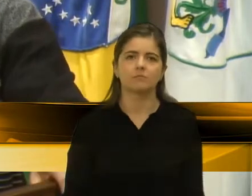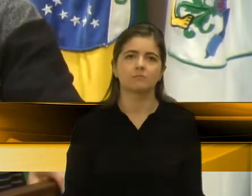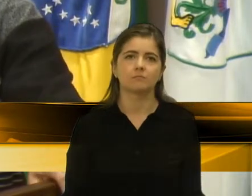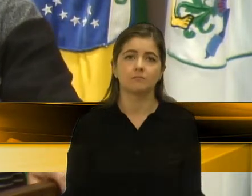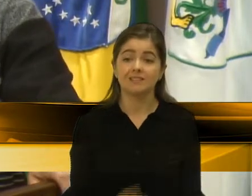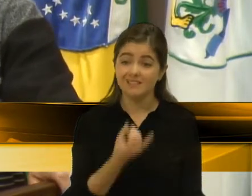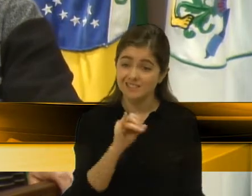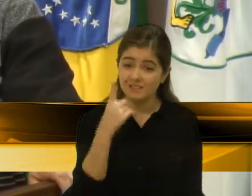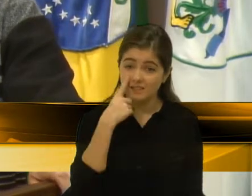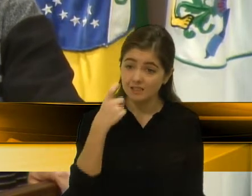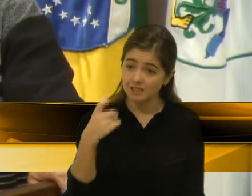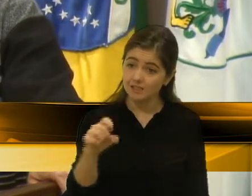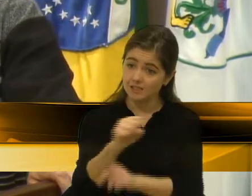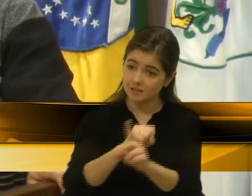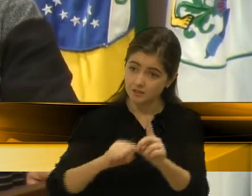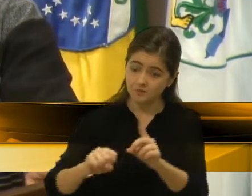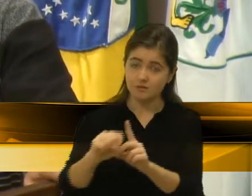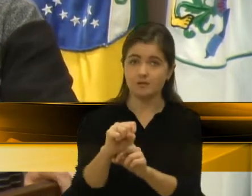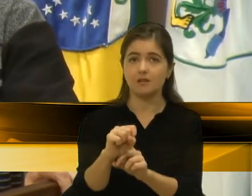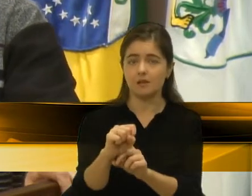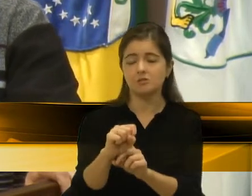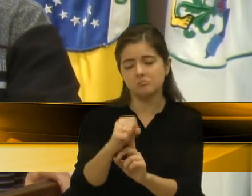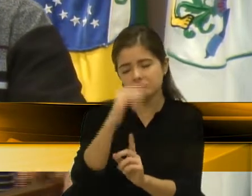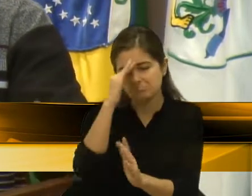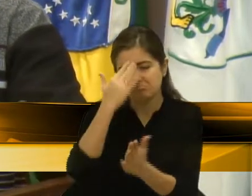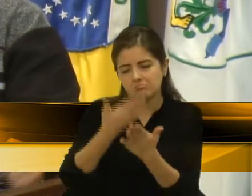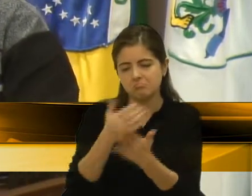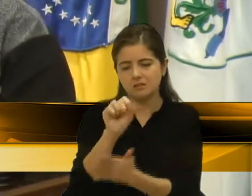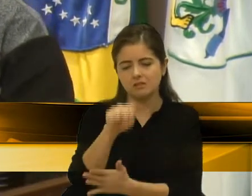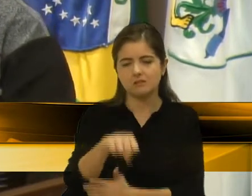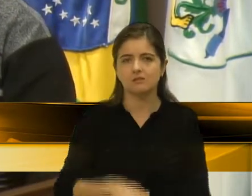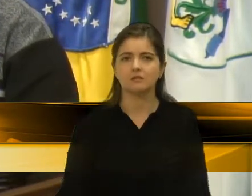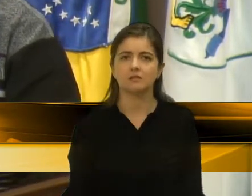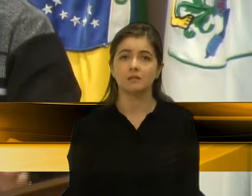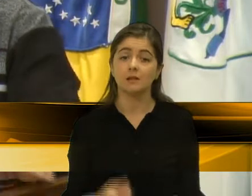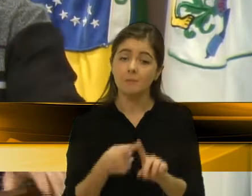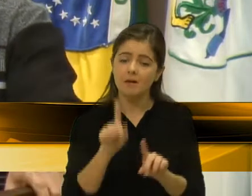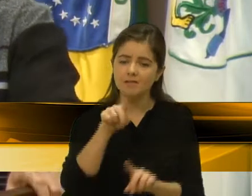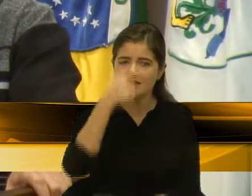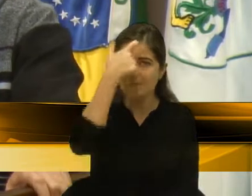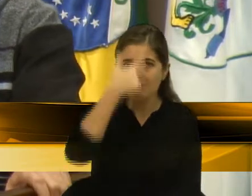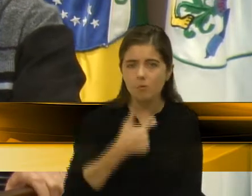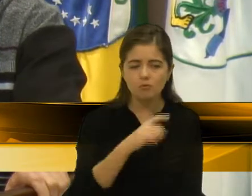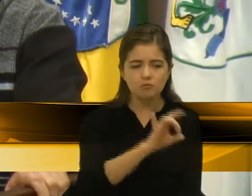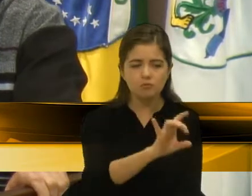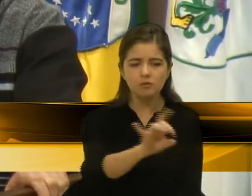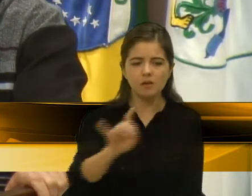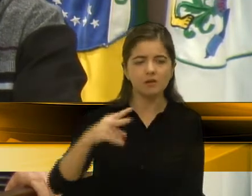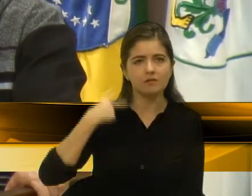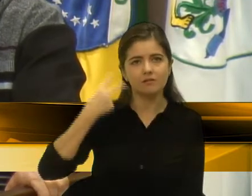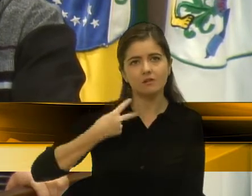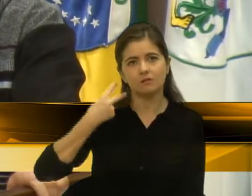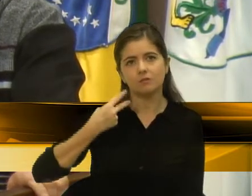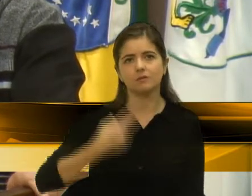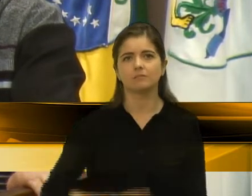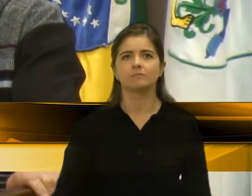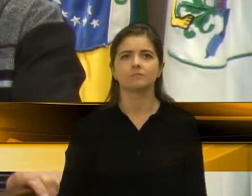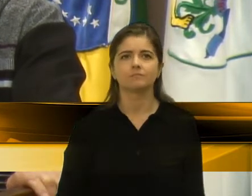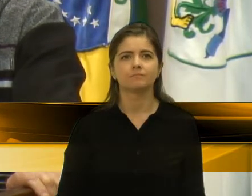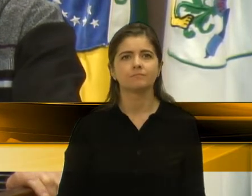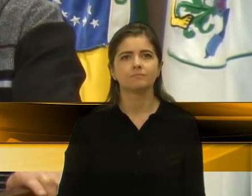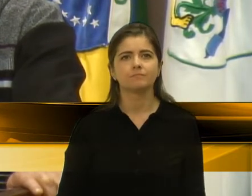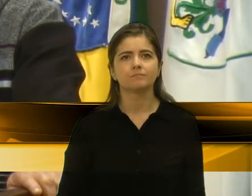Sendo o interesse da sociedade, acredito que sim. Mas é a postura de cada vereador. Então fica aqui a minha